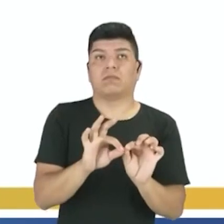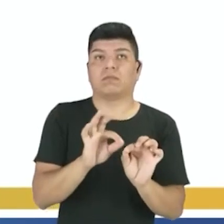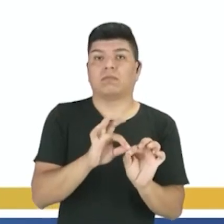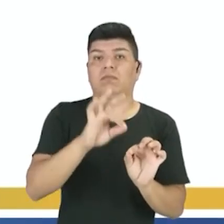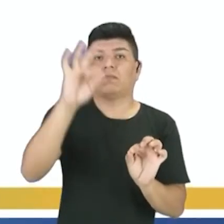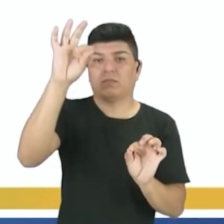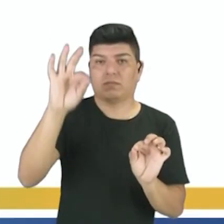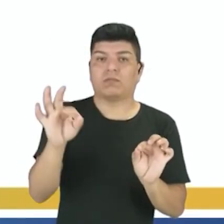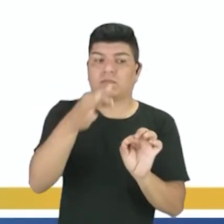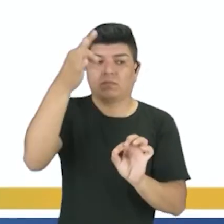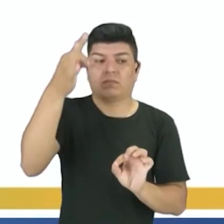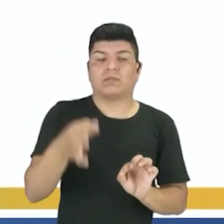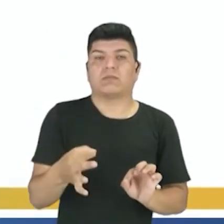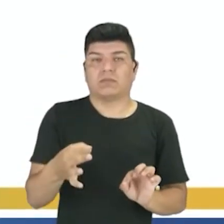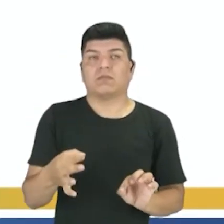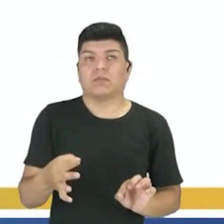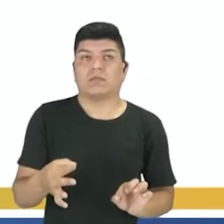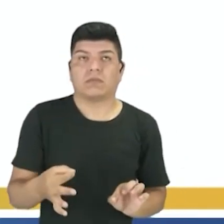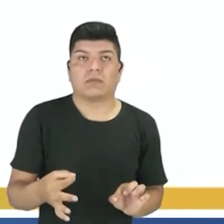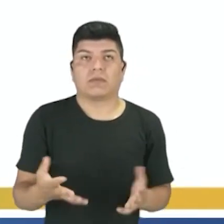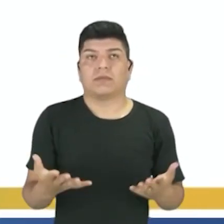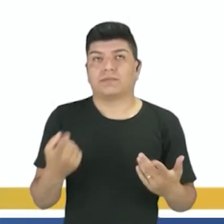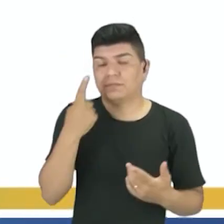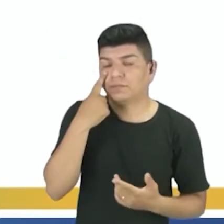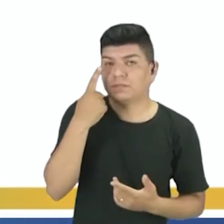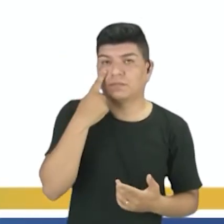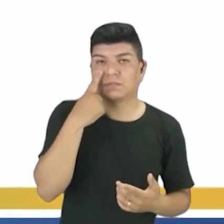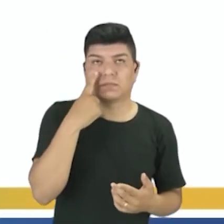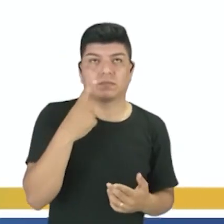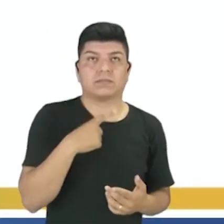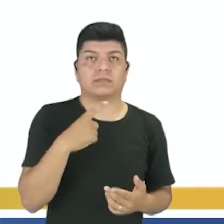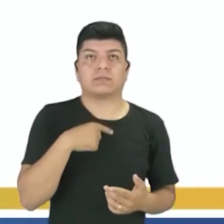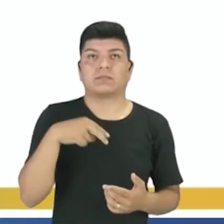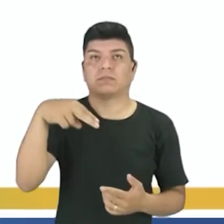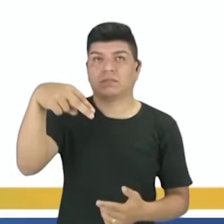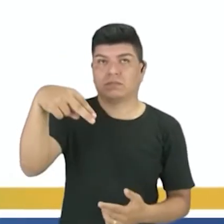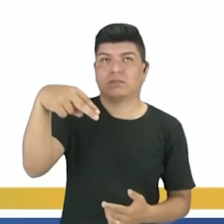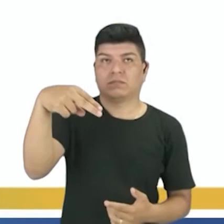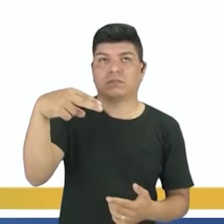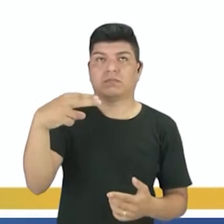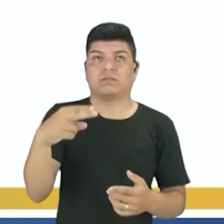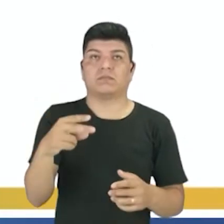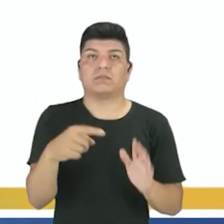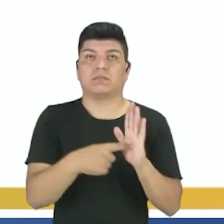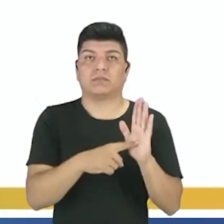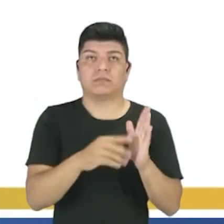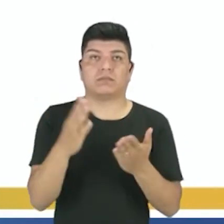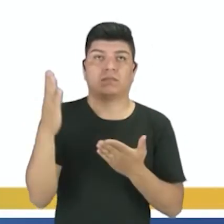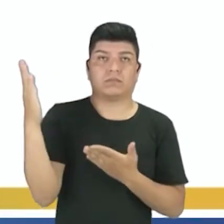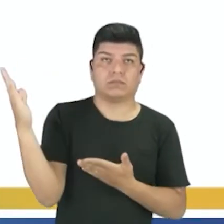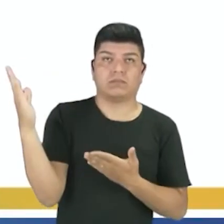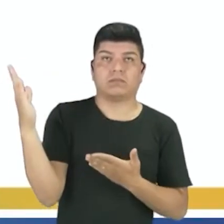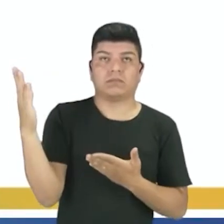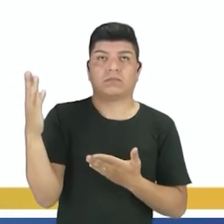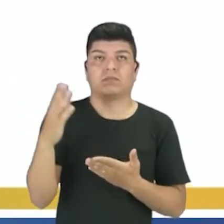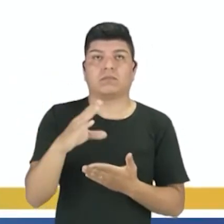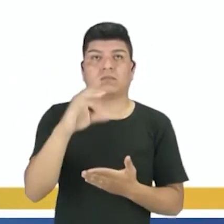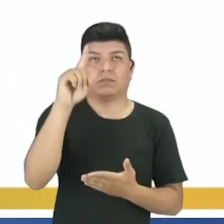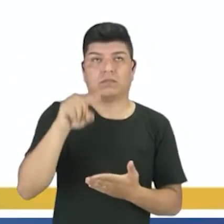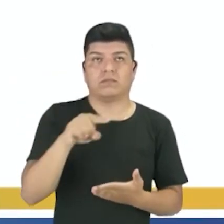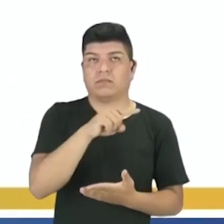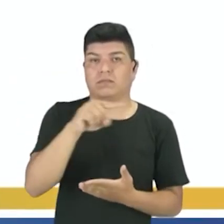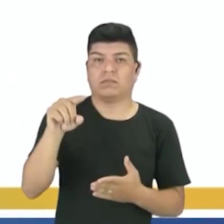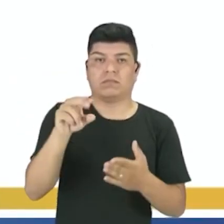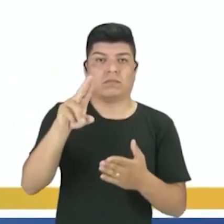triângulo, certinho? Então, observe que N pontos distintos no plano cartesiano, de modo que 3 deles nunca